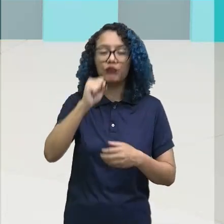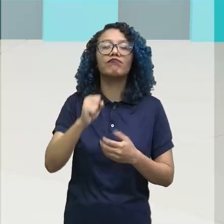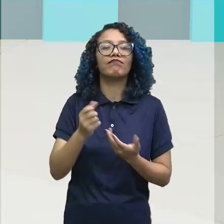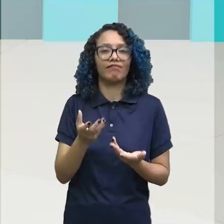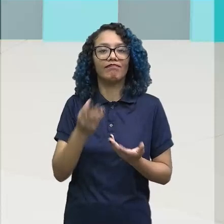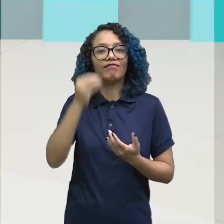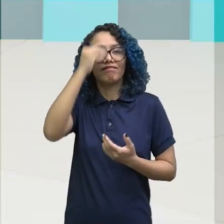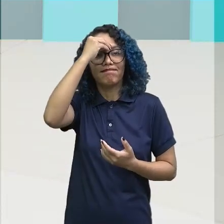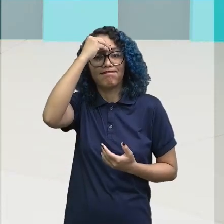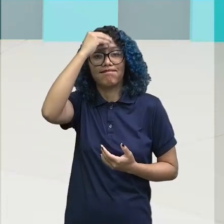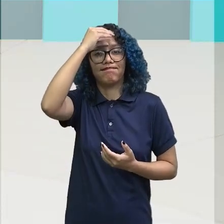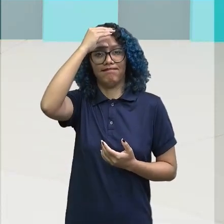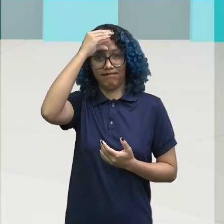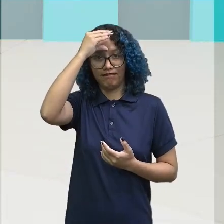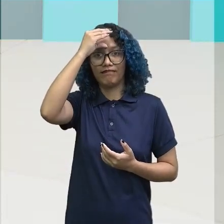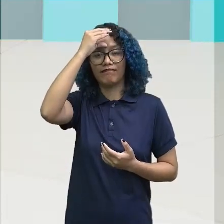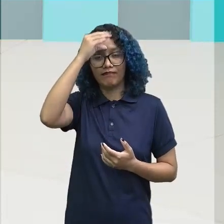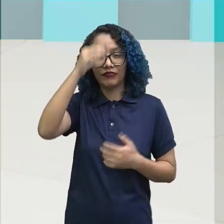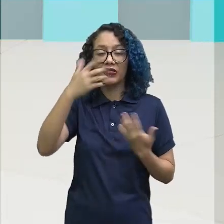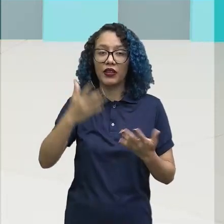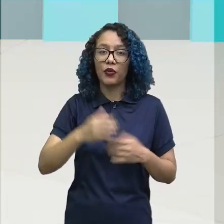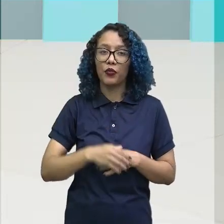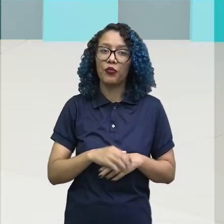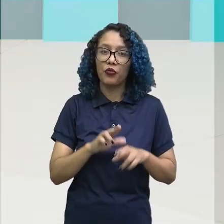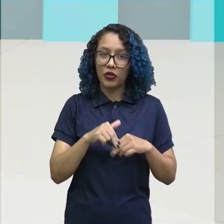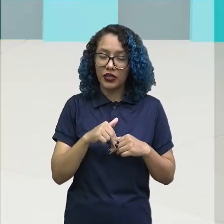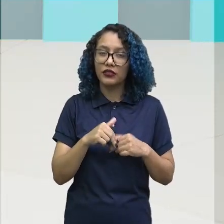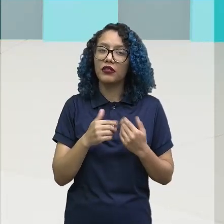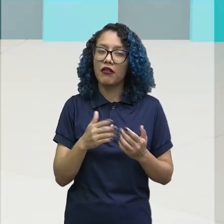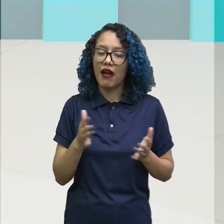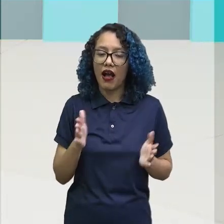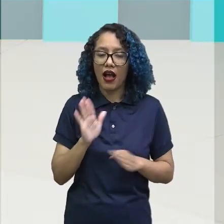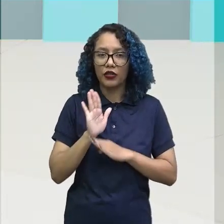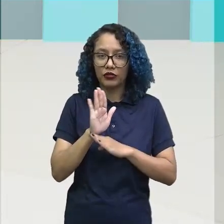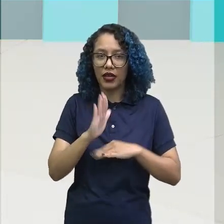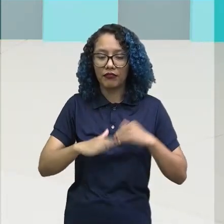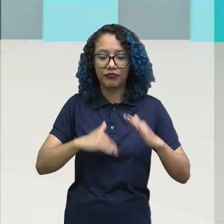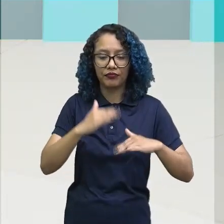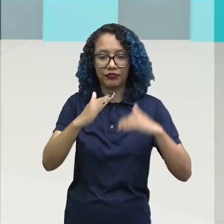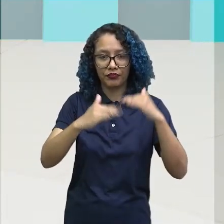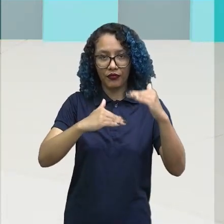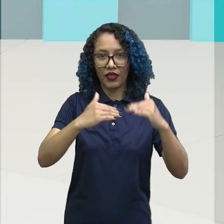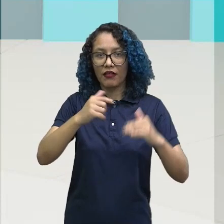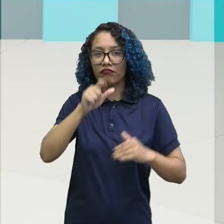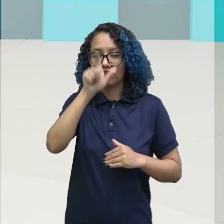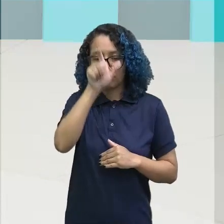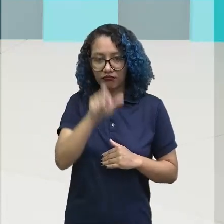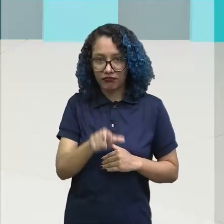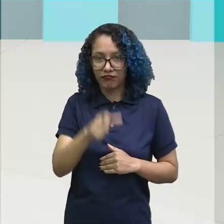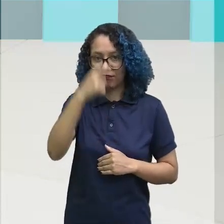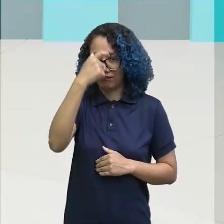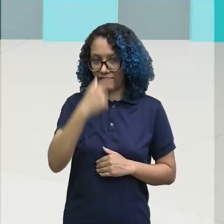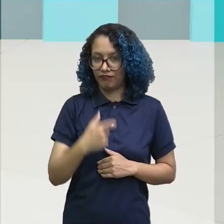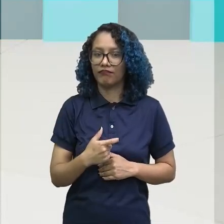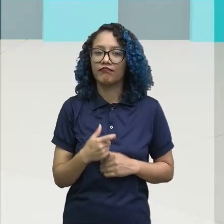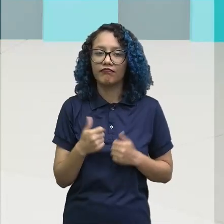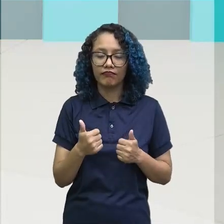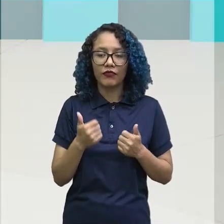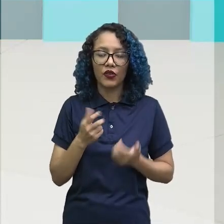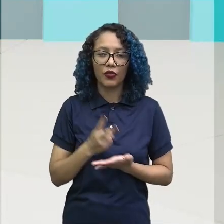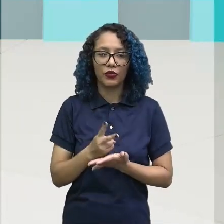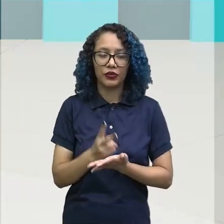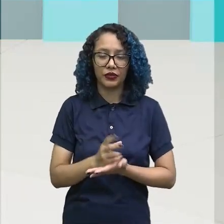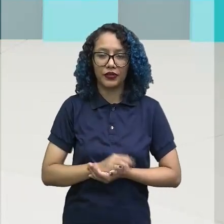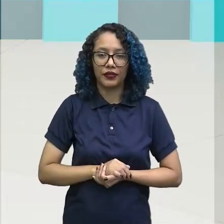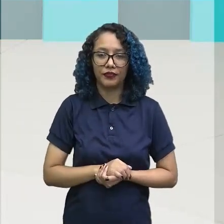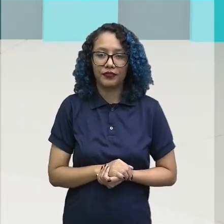isso vai levar você a construir o que você é hoje. E vamos perceber, avançando um pouquinho mais,